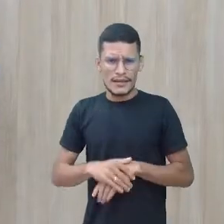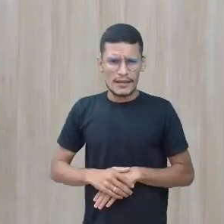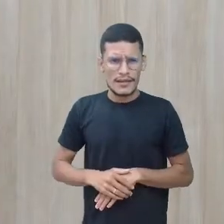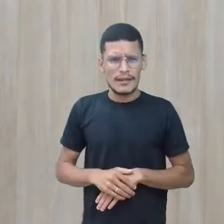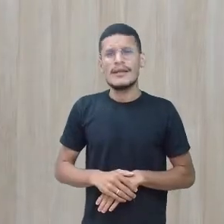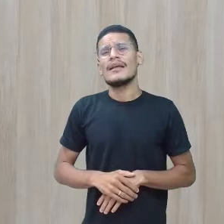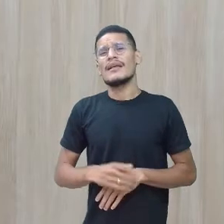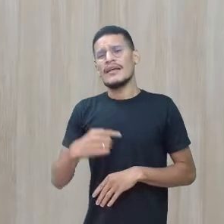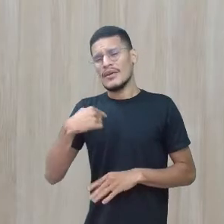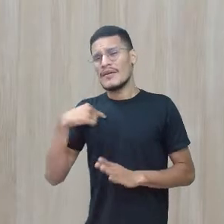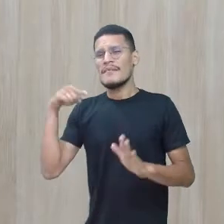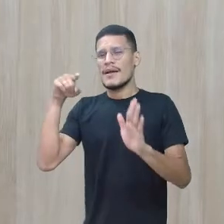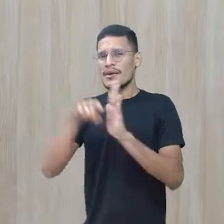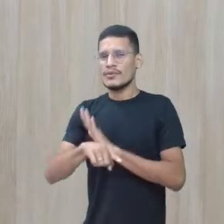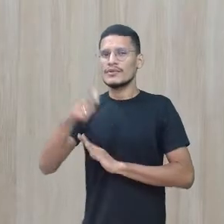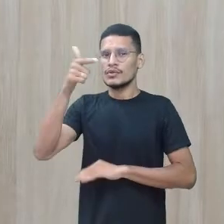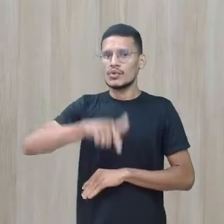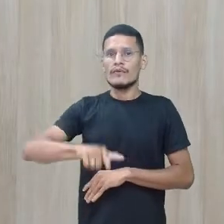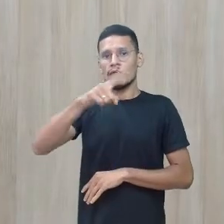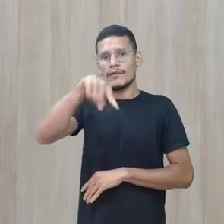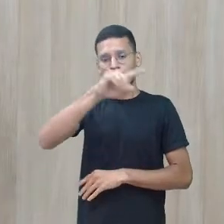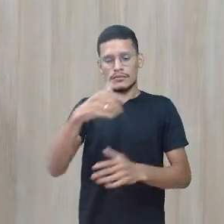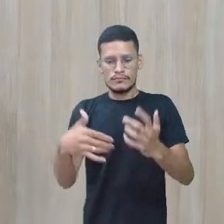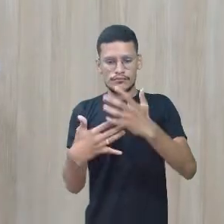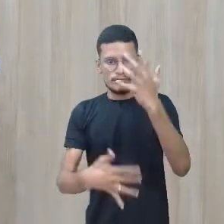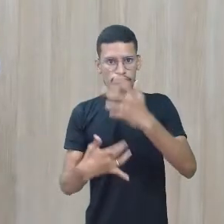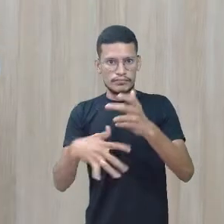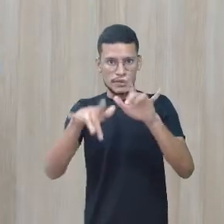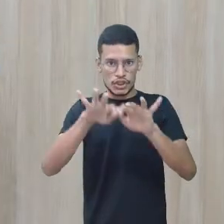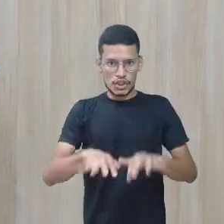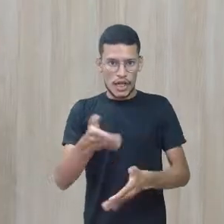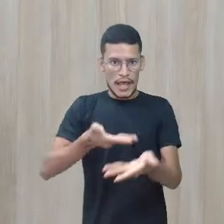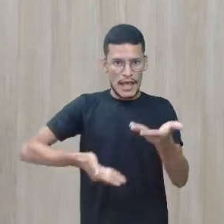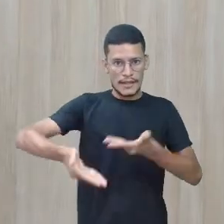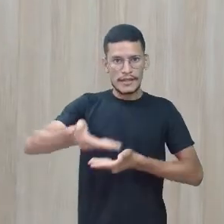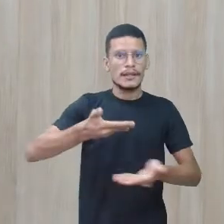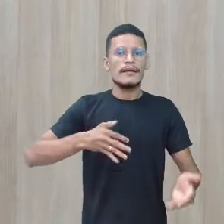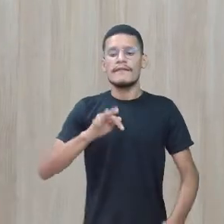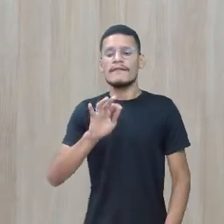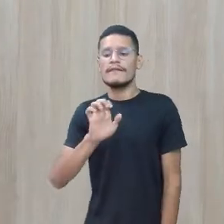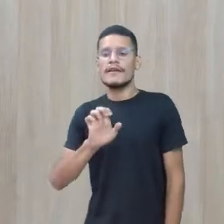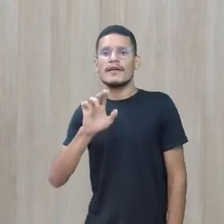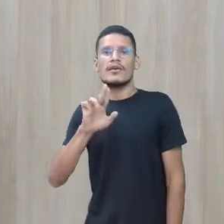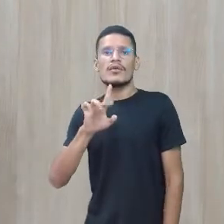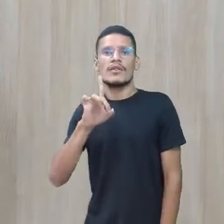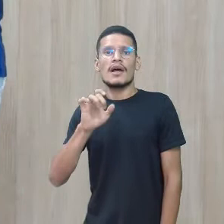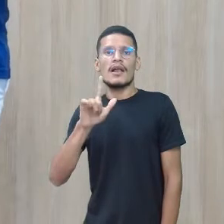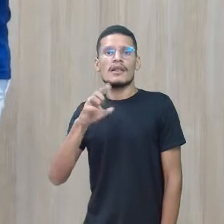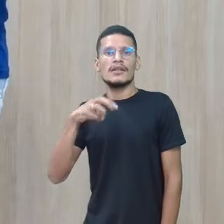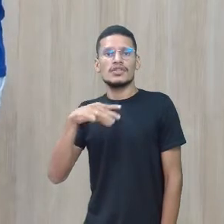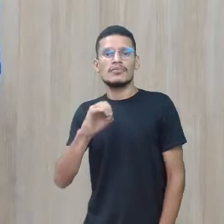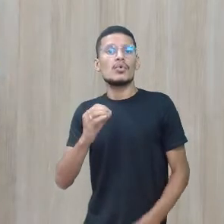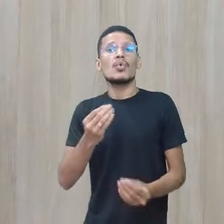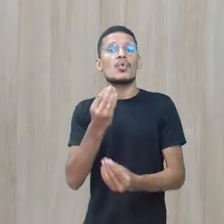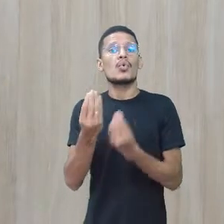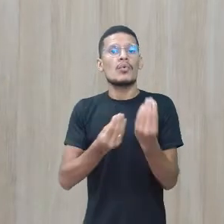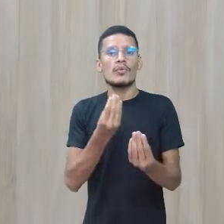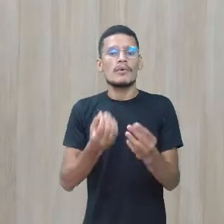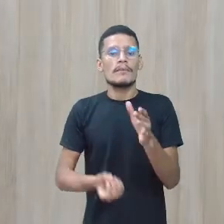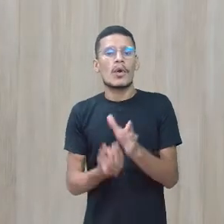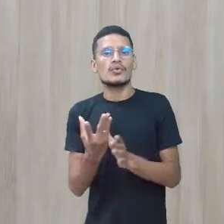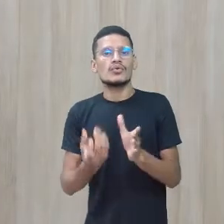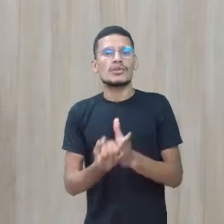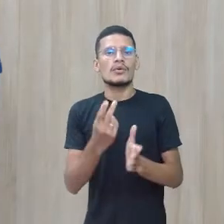é mais uma pergunta aí, ó, para interagir no chat. O que foi o feudalismo, o modo de produção